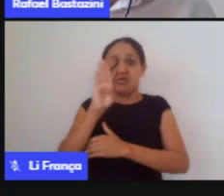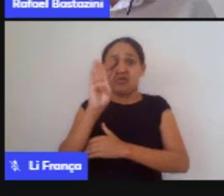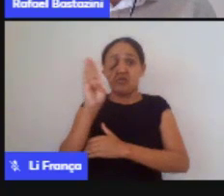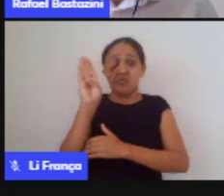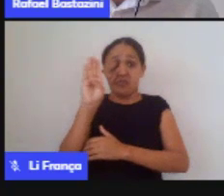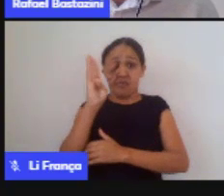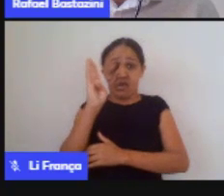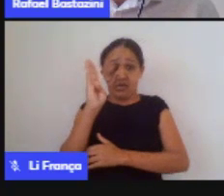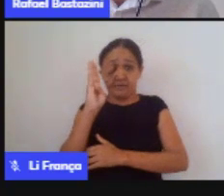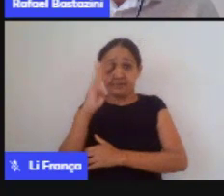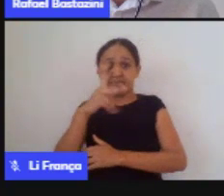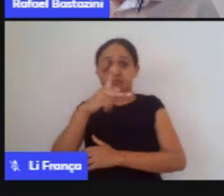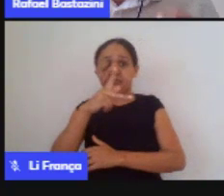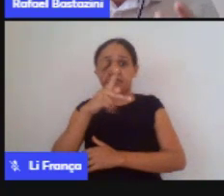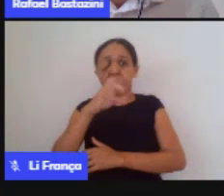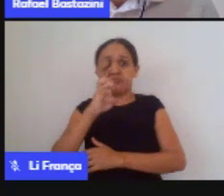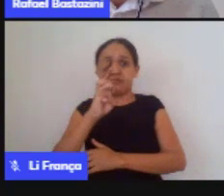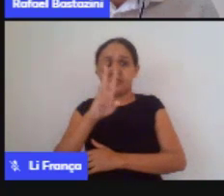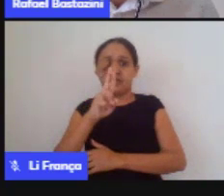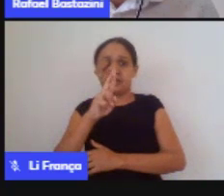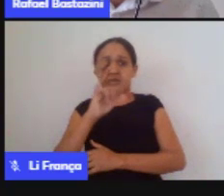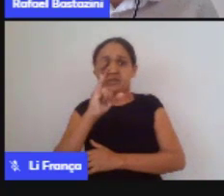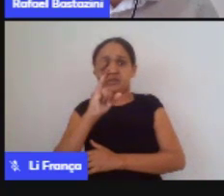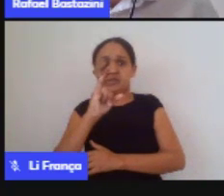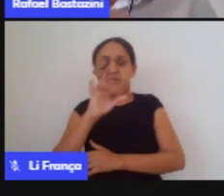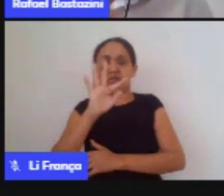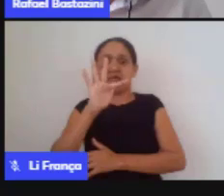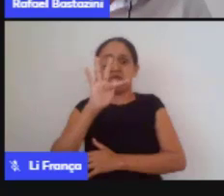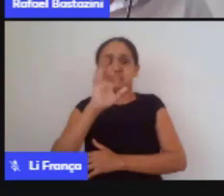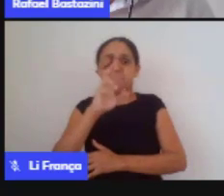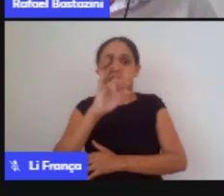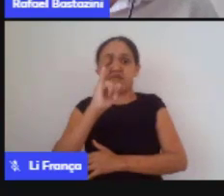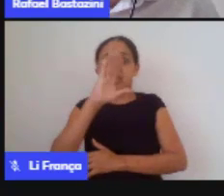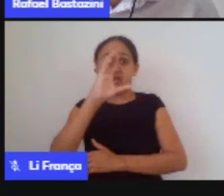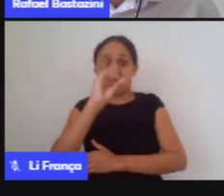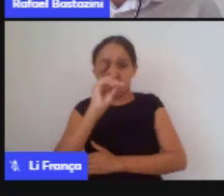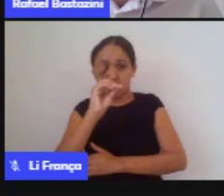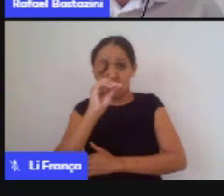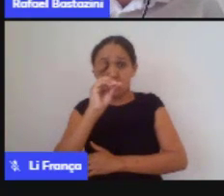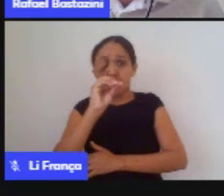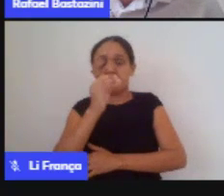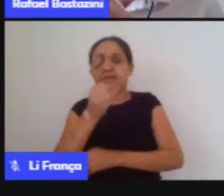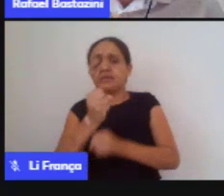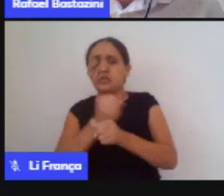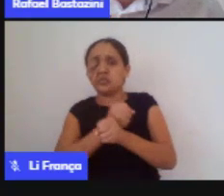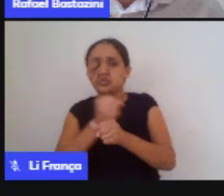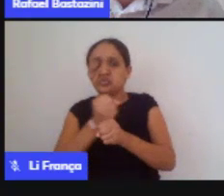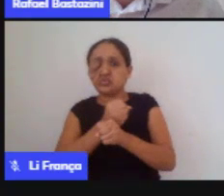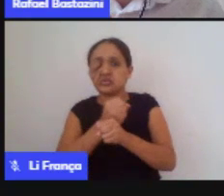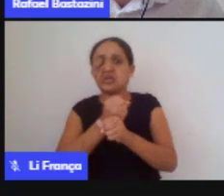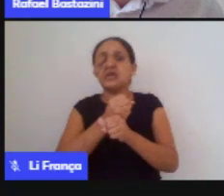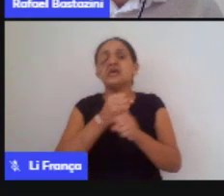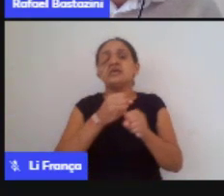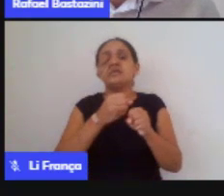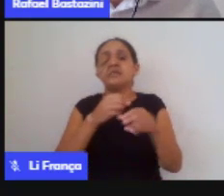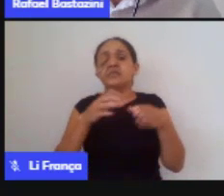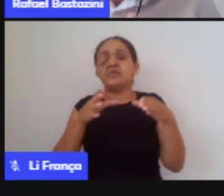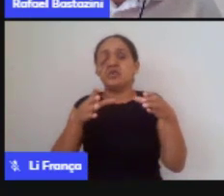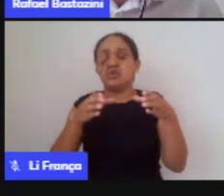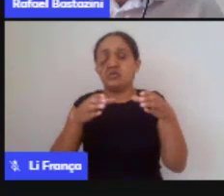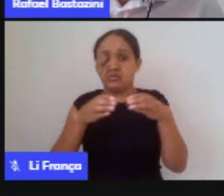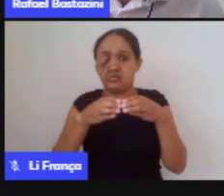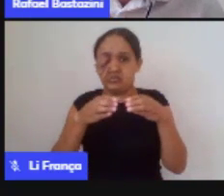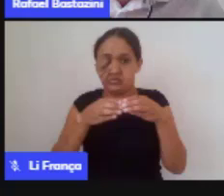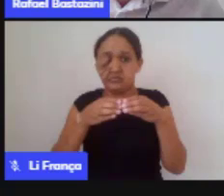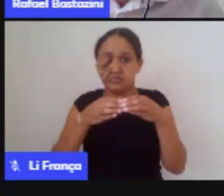que estão sendo construídos por meio de política habitacional também destinada à população de menor renda,